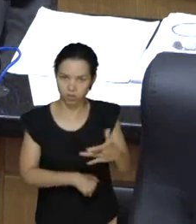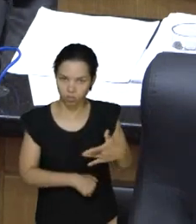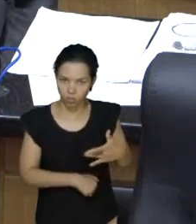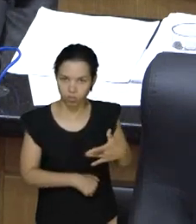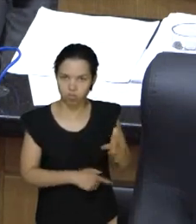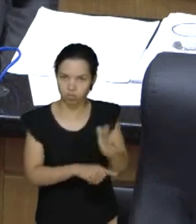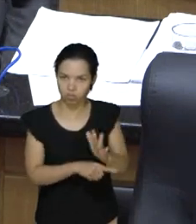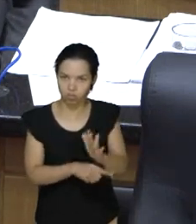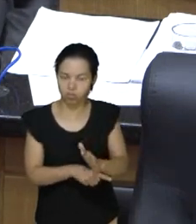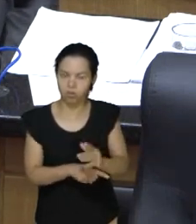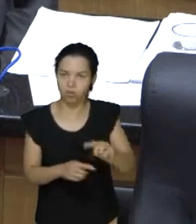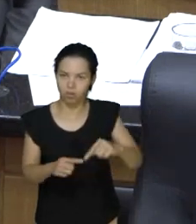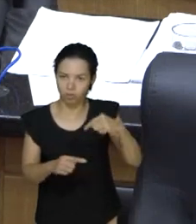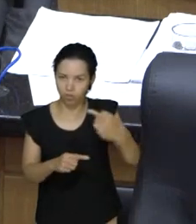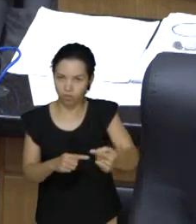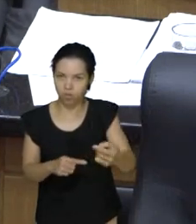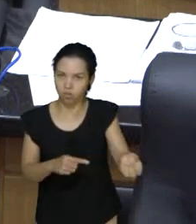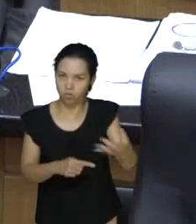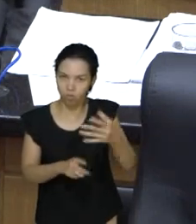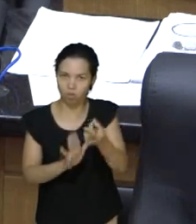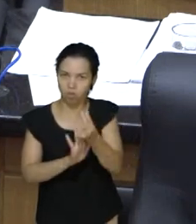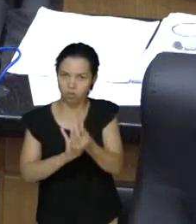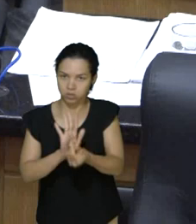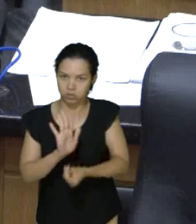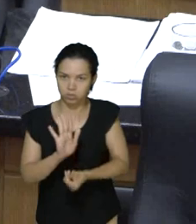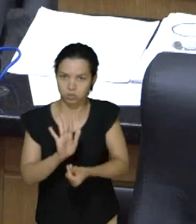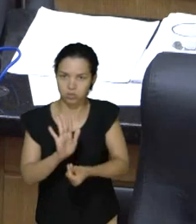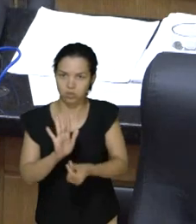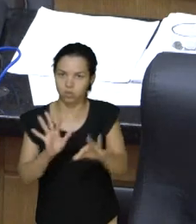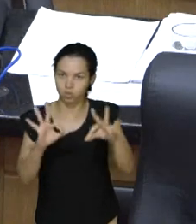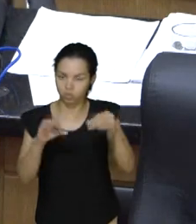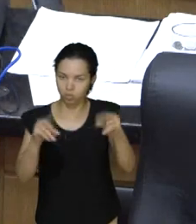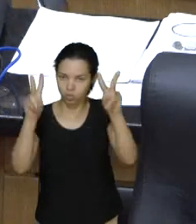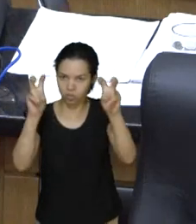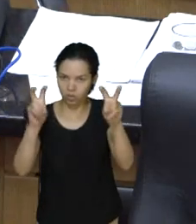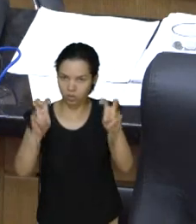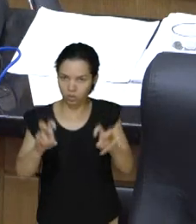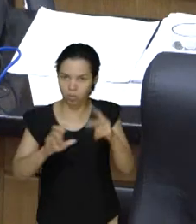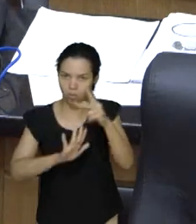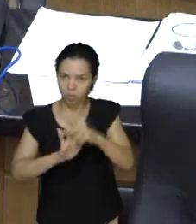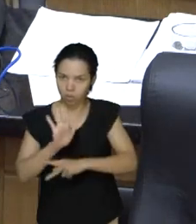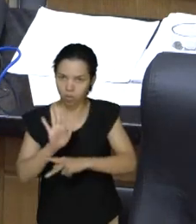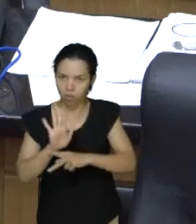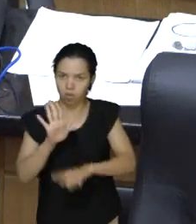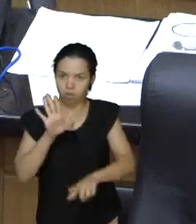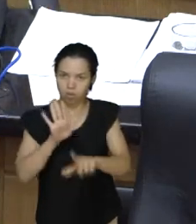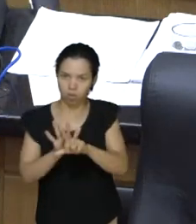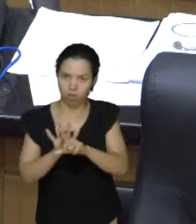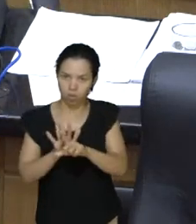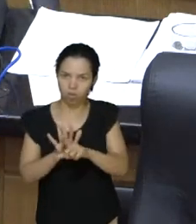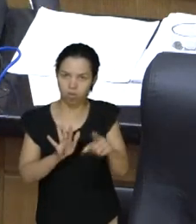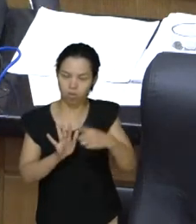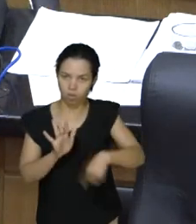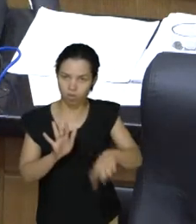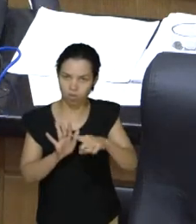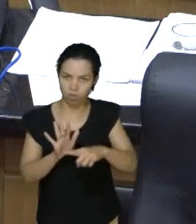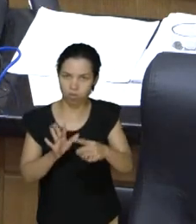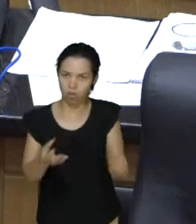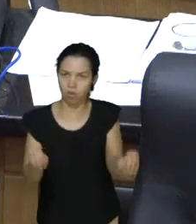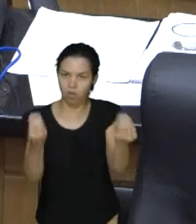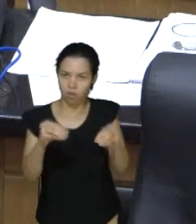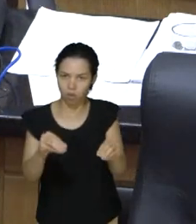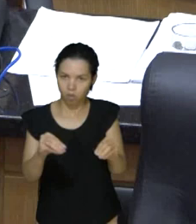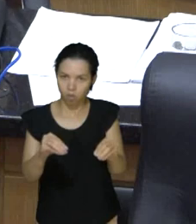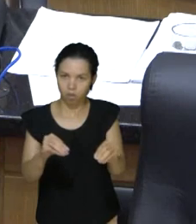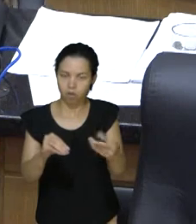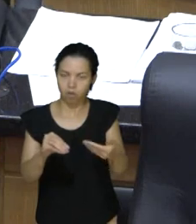novo orçamentária. Então, acredito que todas as matérias, todos os projetos de lei que a gente colocar e vão